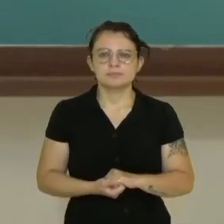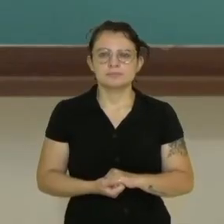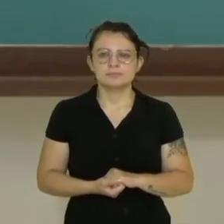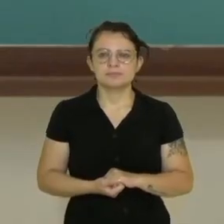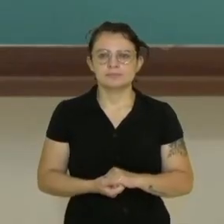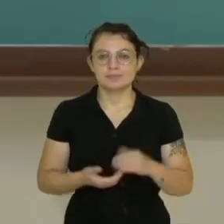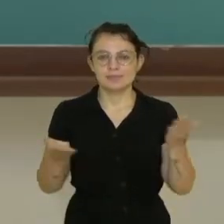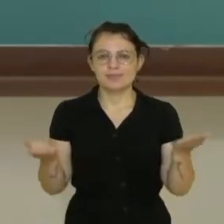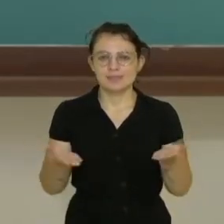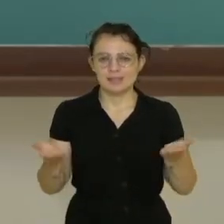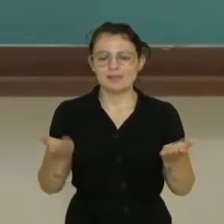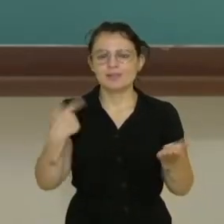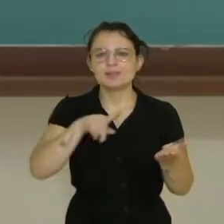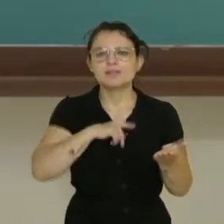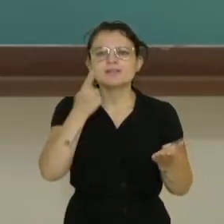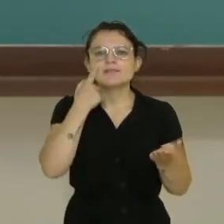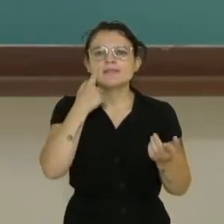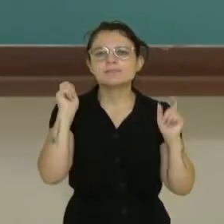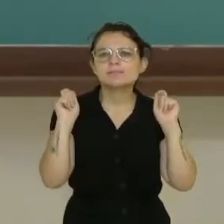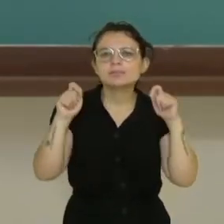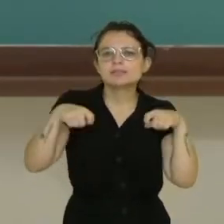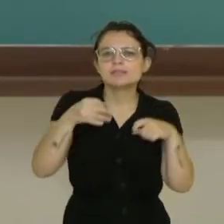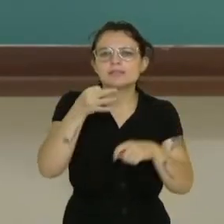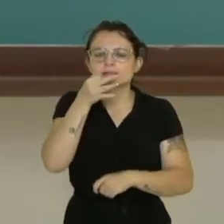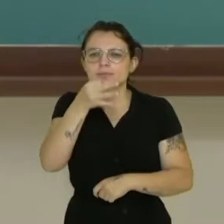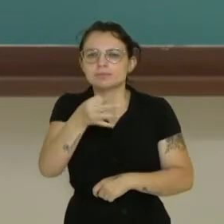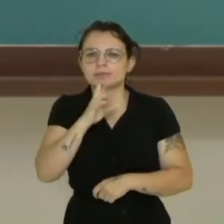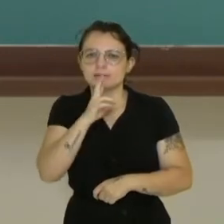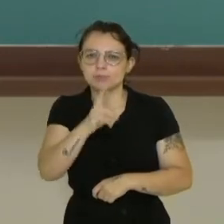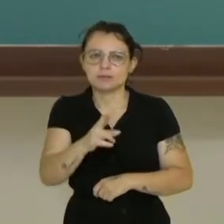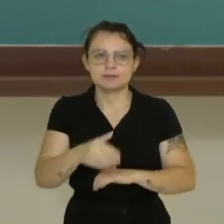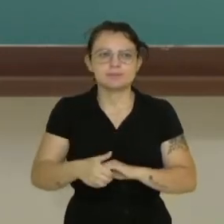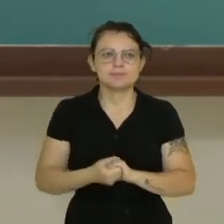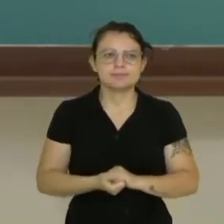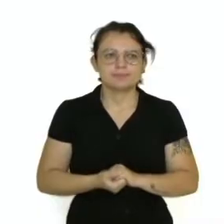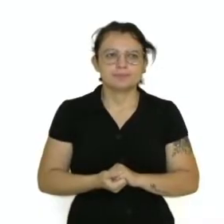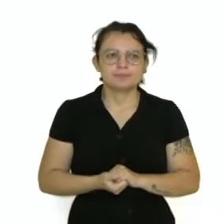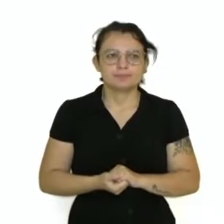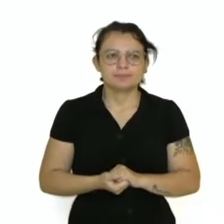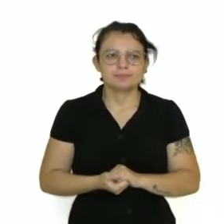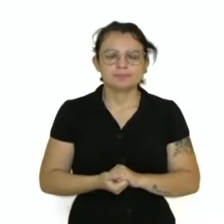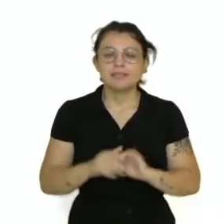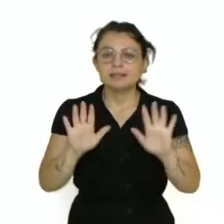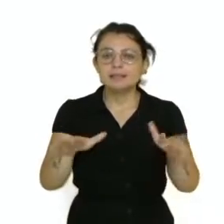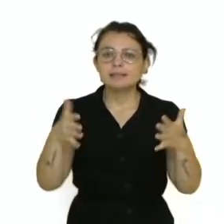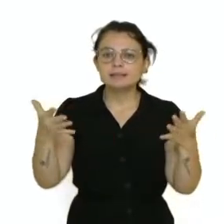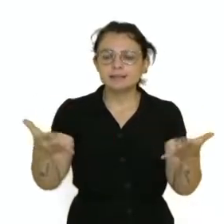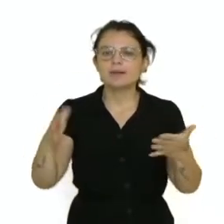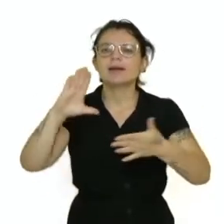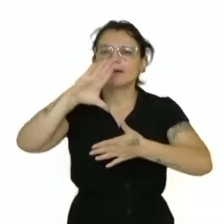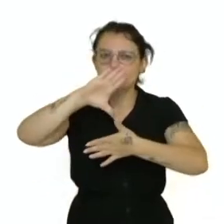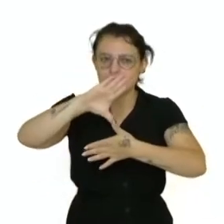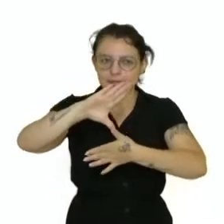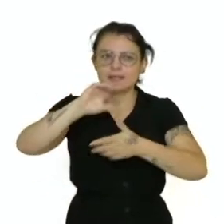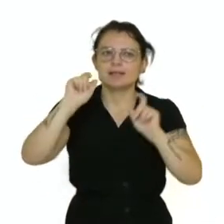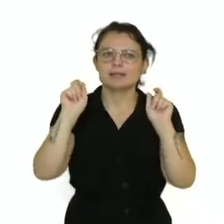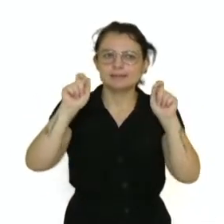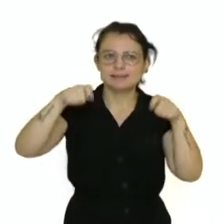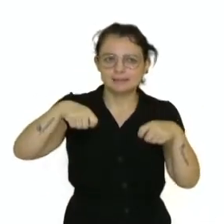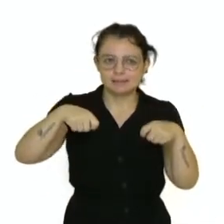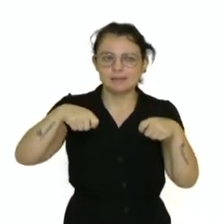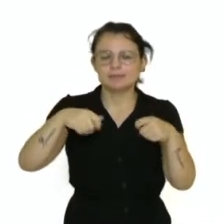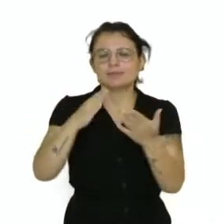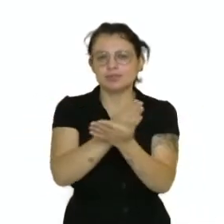Vamos ver como fica uma possível resposta para essa atividade? A América Central pode ser dividida em América